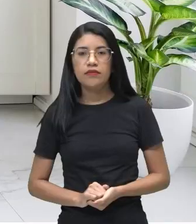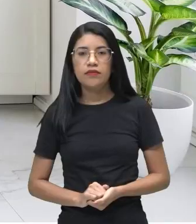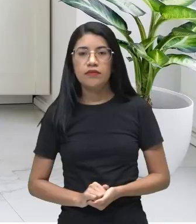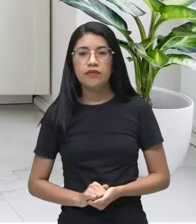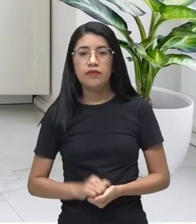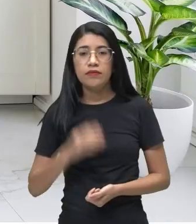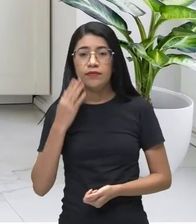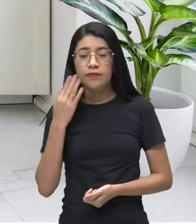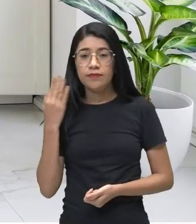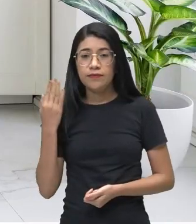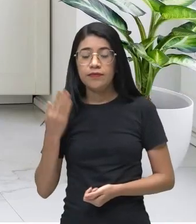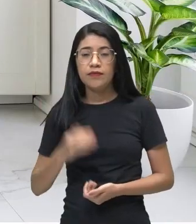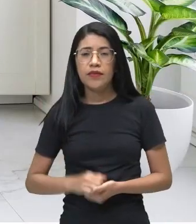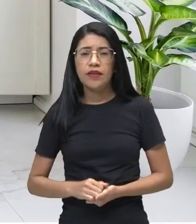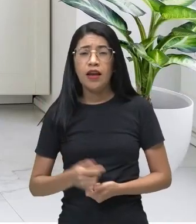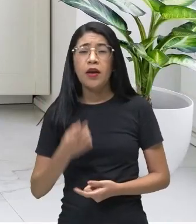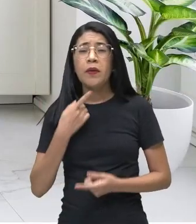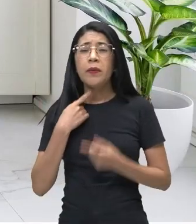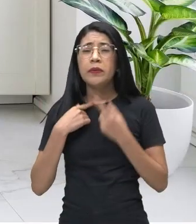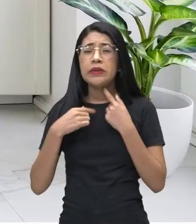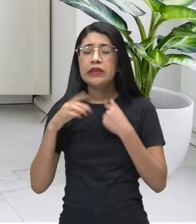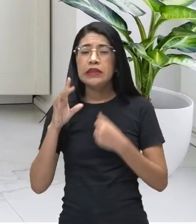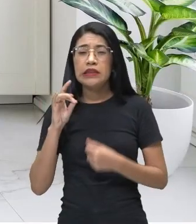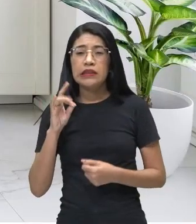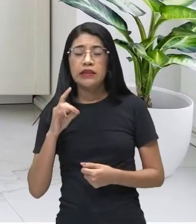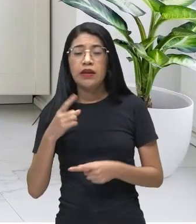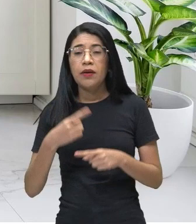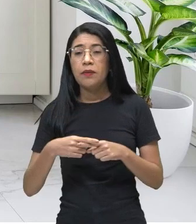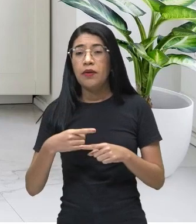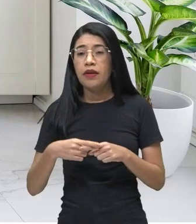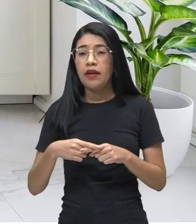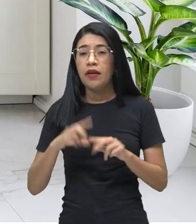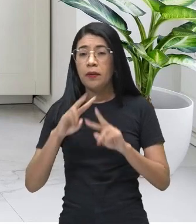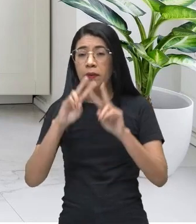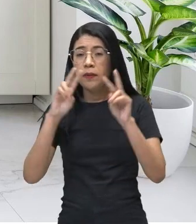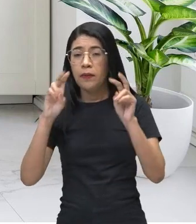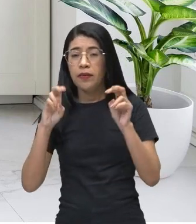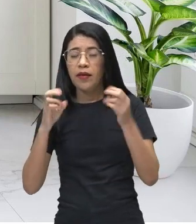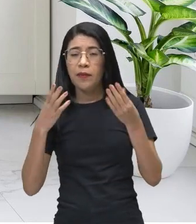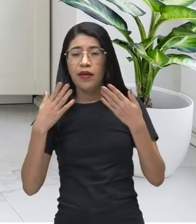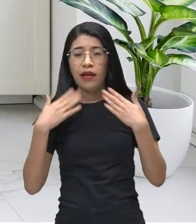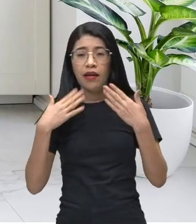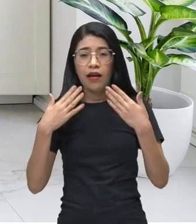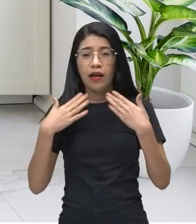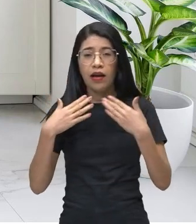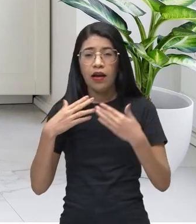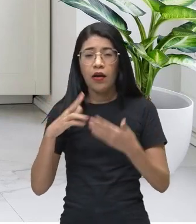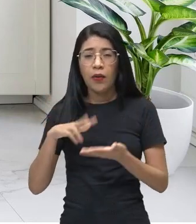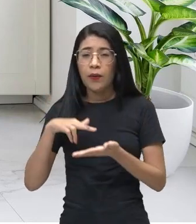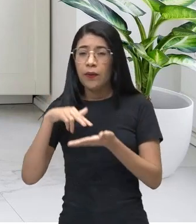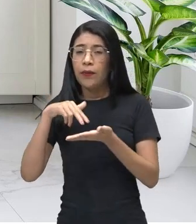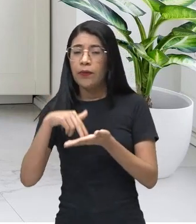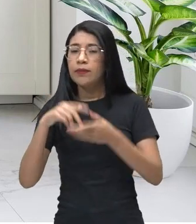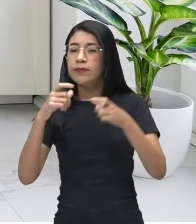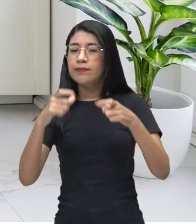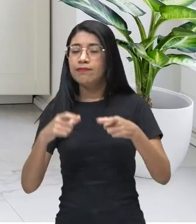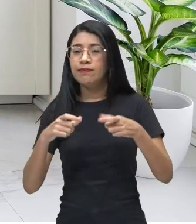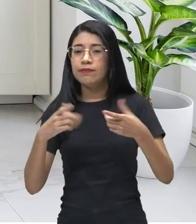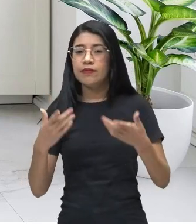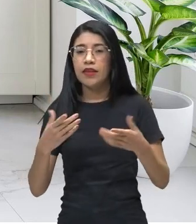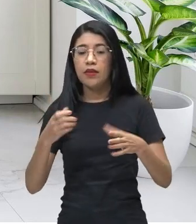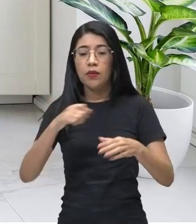Olha aí, pessoal, me deu uma sede, porque estamos falando de calor. Olha onde eu estou. Eu estou aqui em